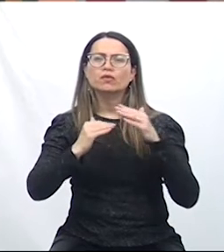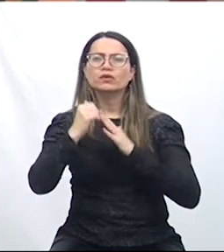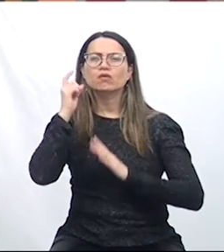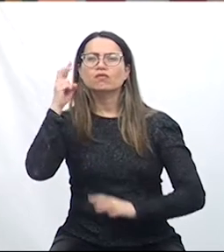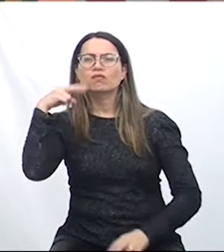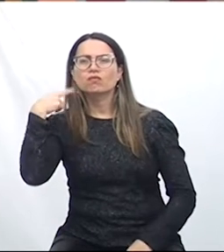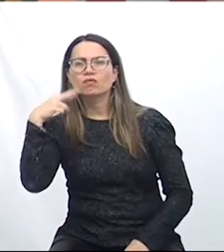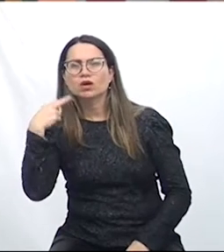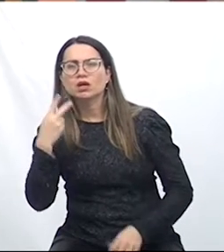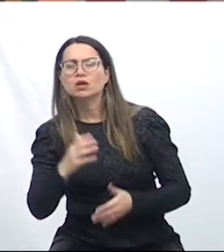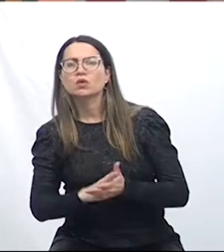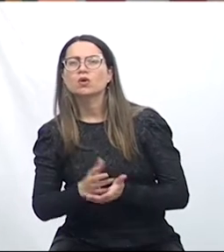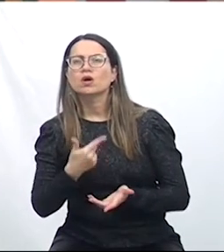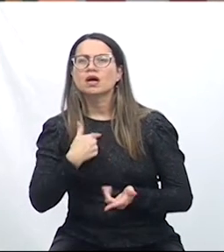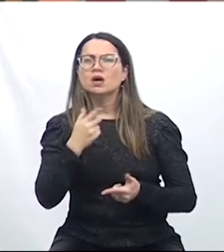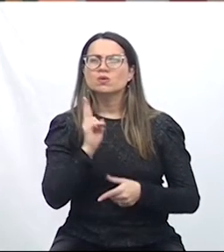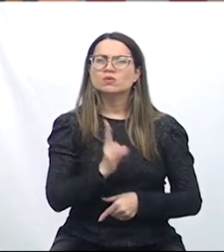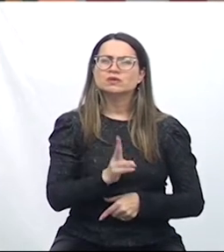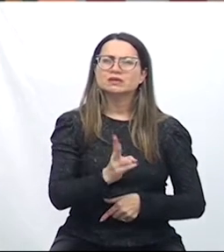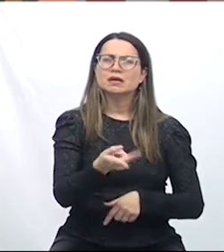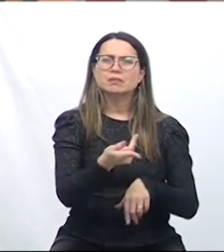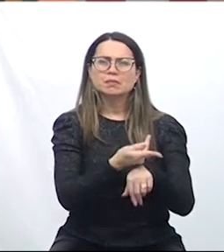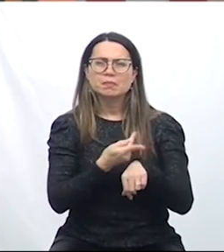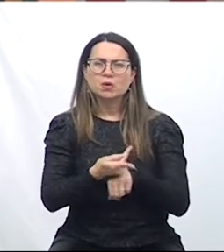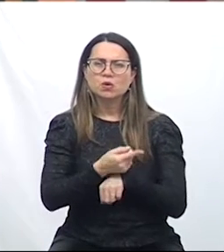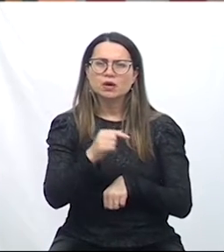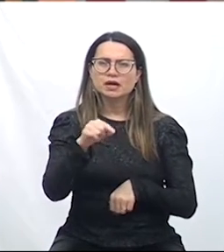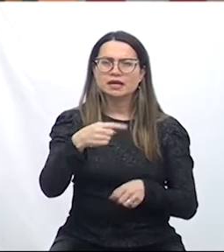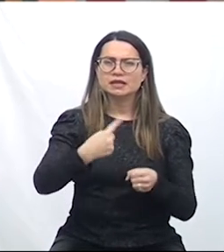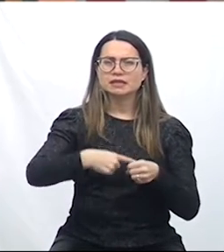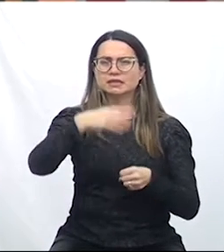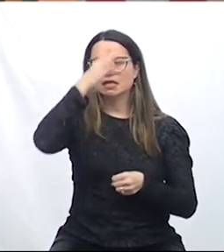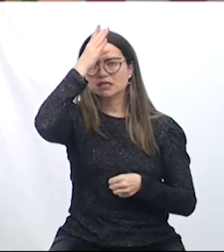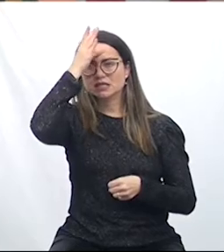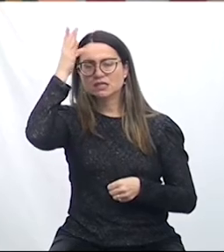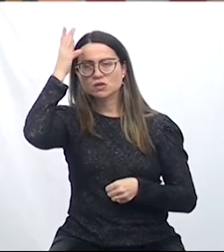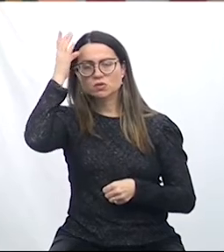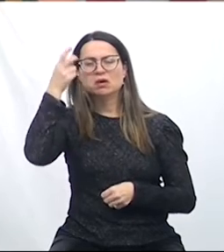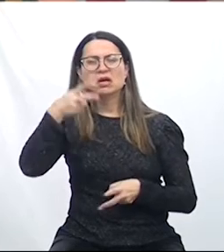aqui em nossa cidade o empenho do prefeito